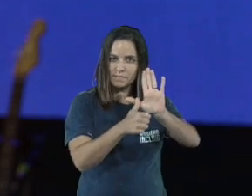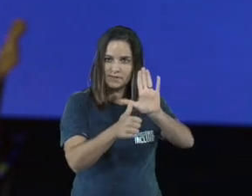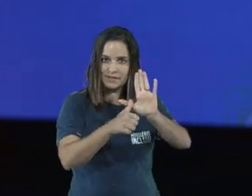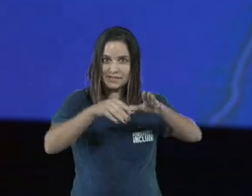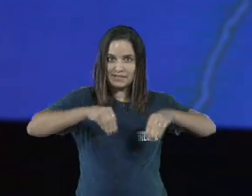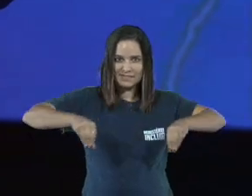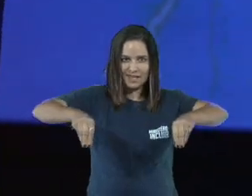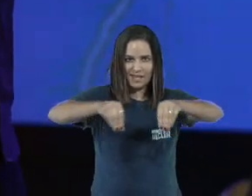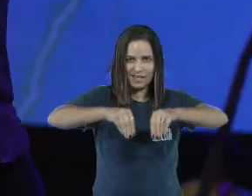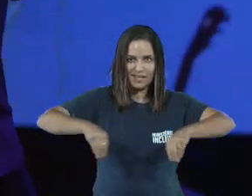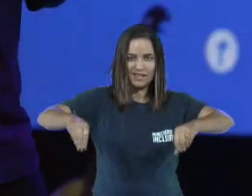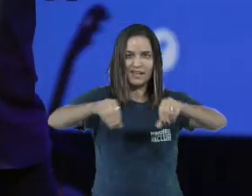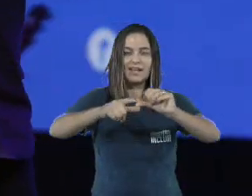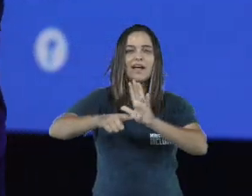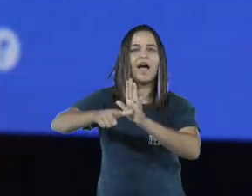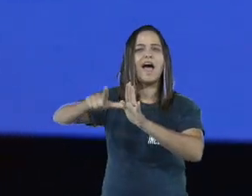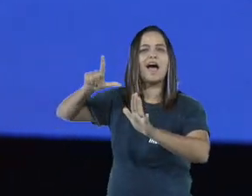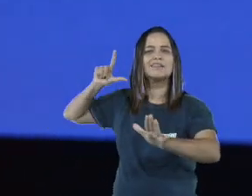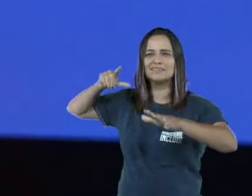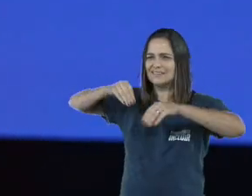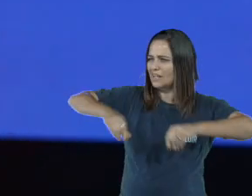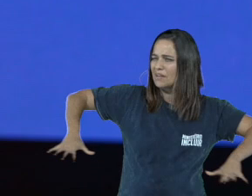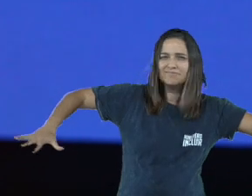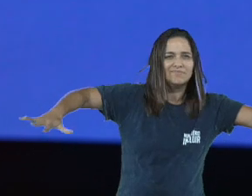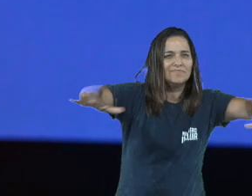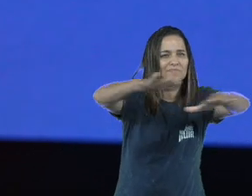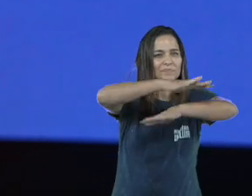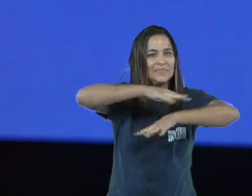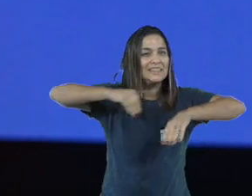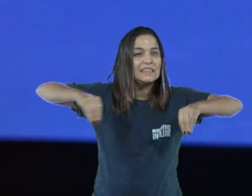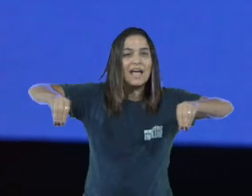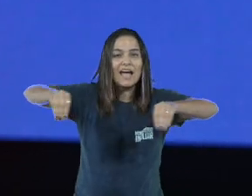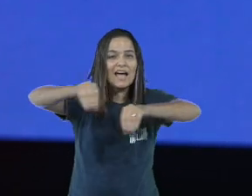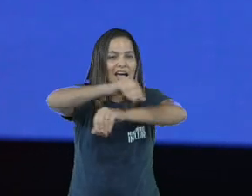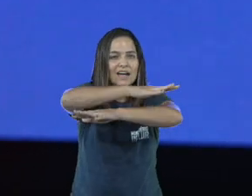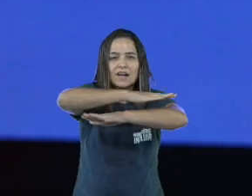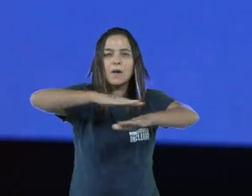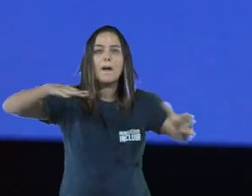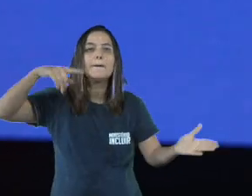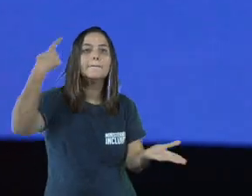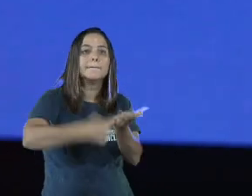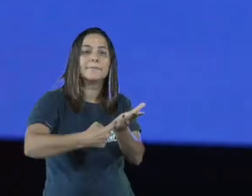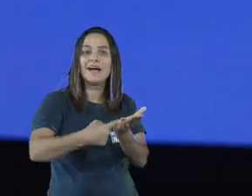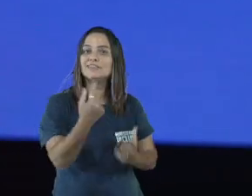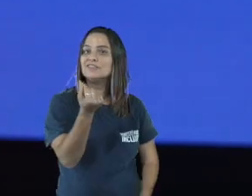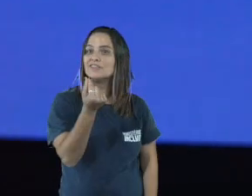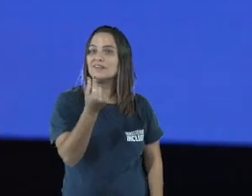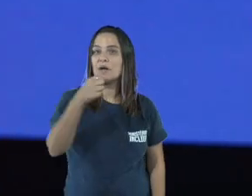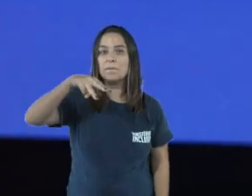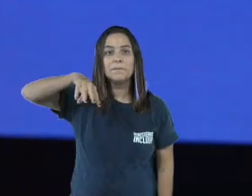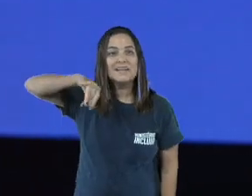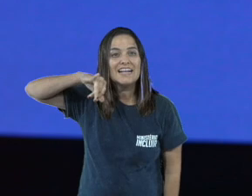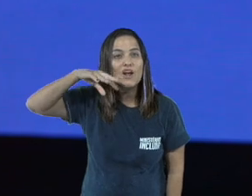nós fizemos um compromisso de milhões quando a gente foi comprar isso aqui hoje isso aqui Vale